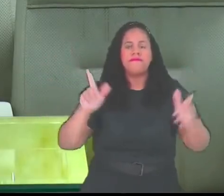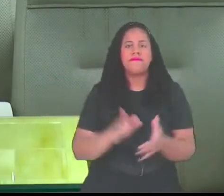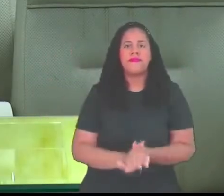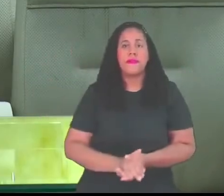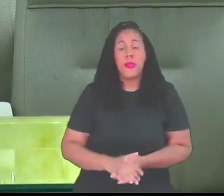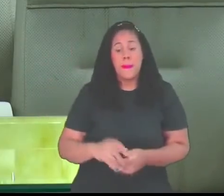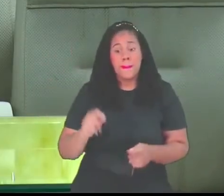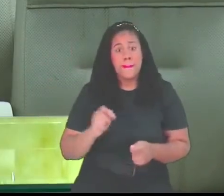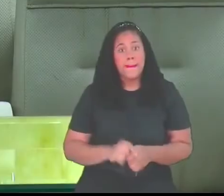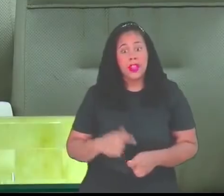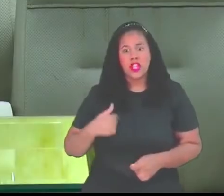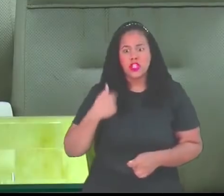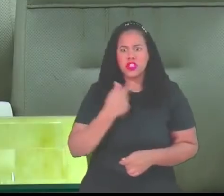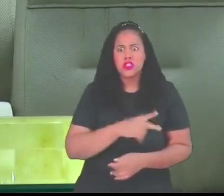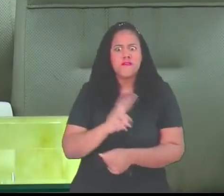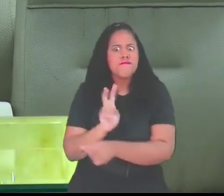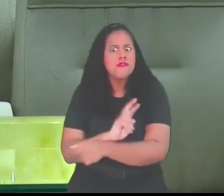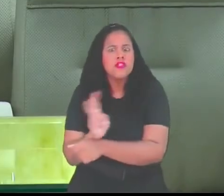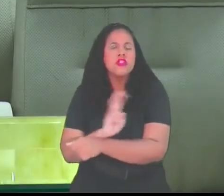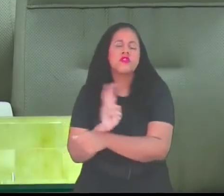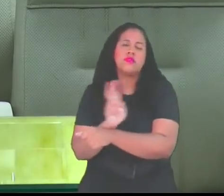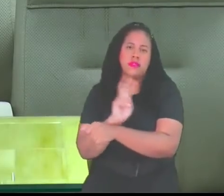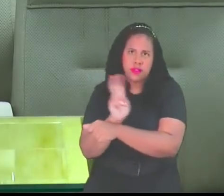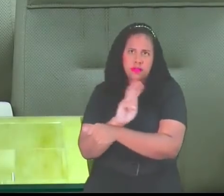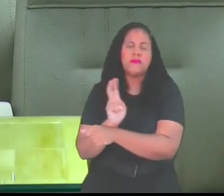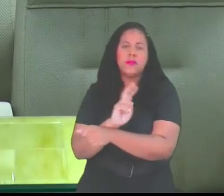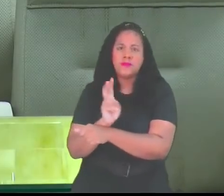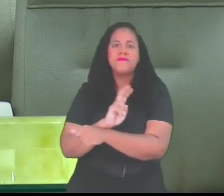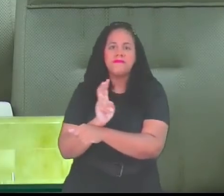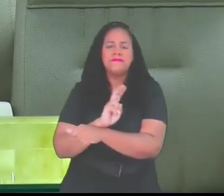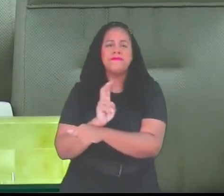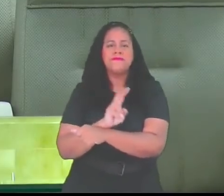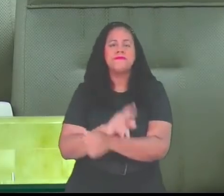para ficar vigilantes.